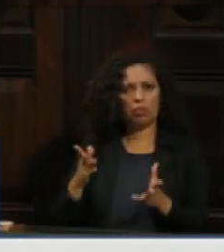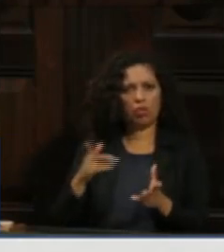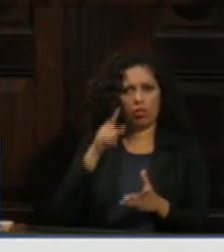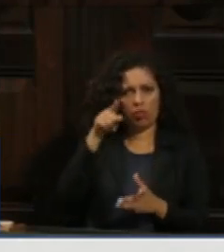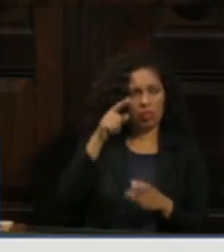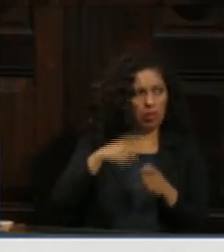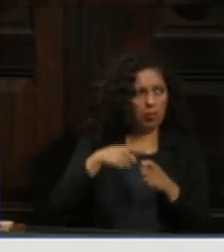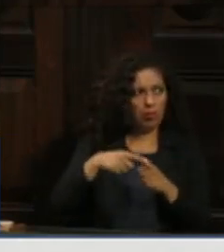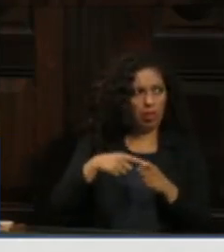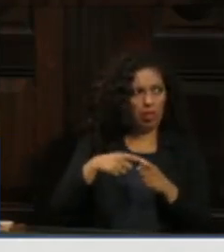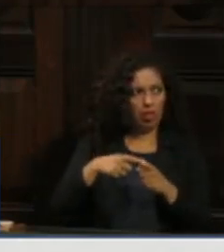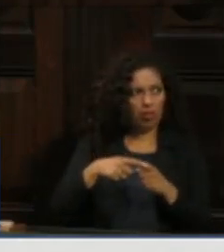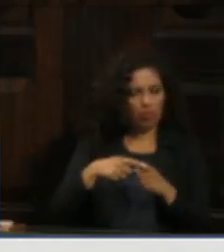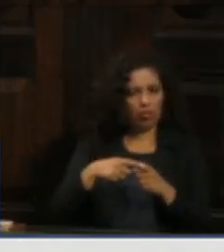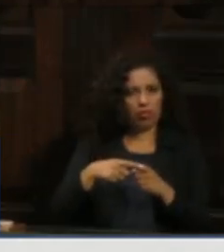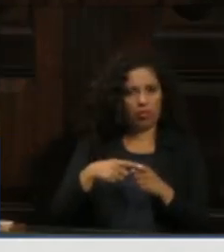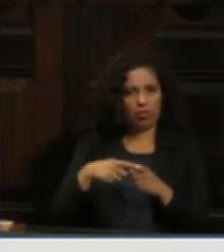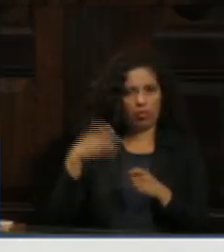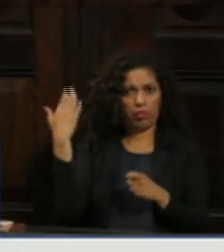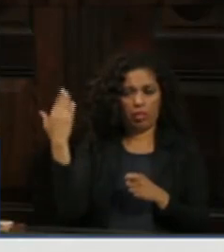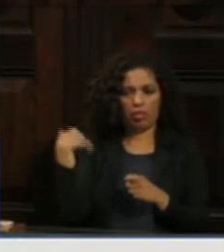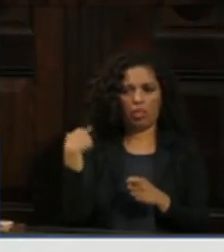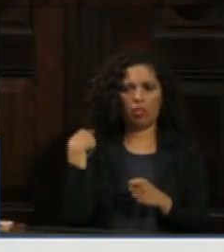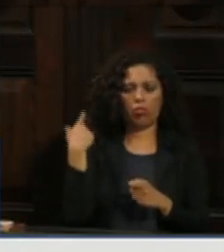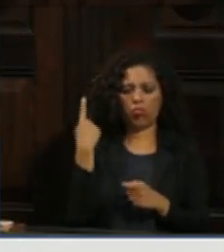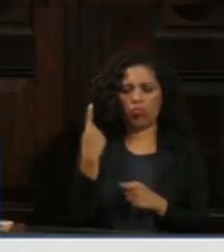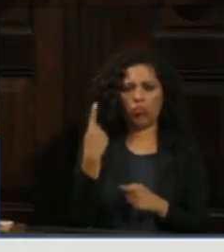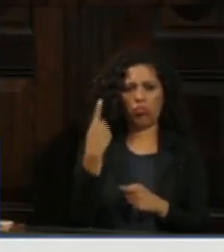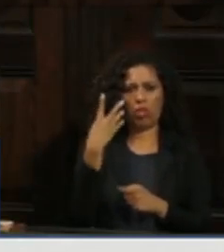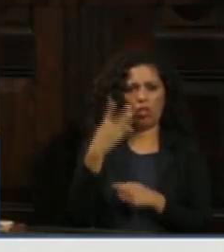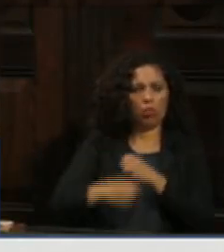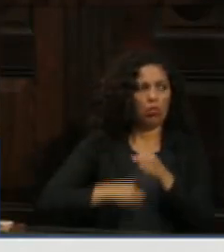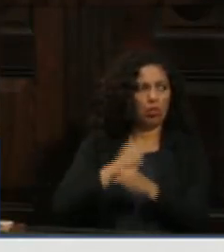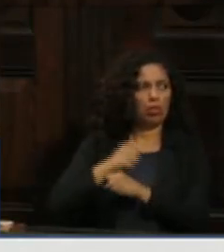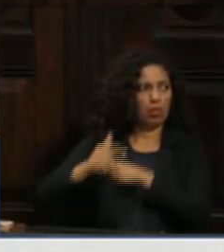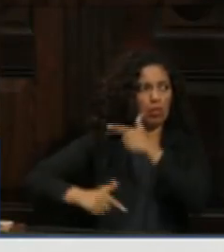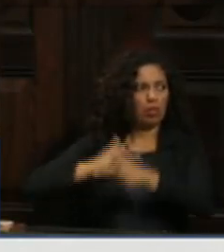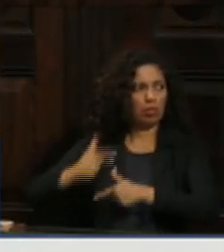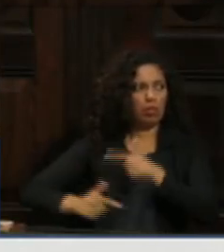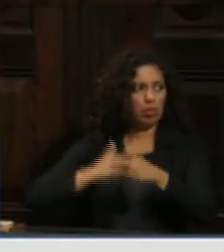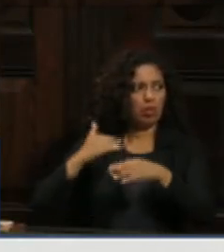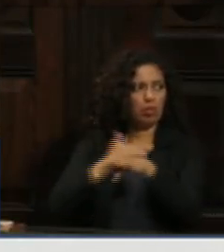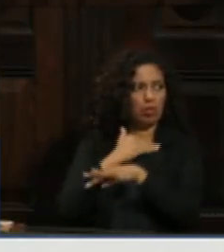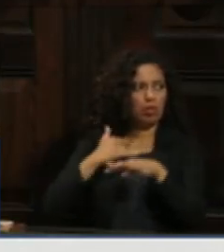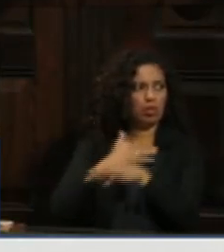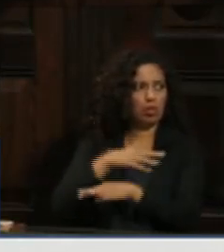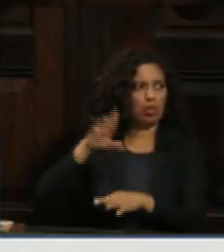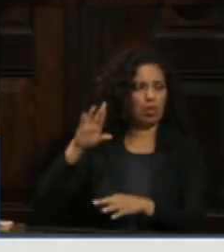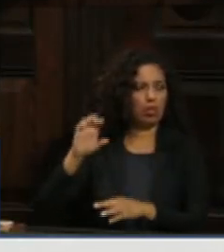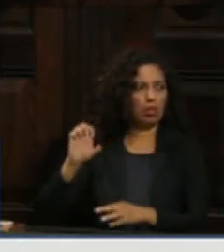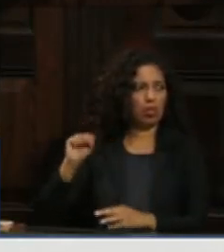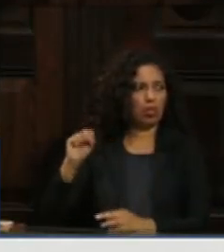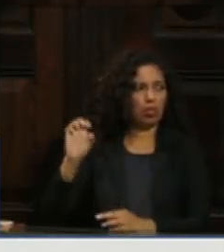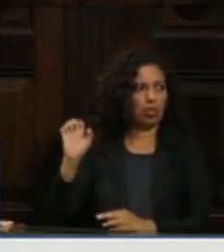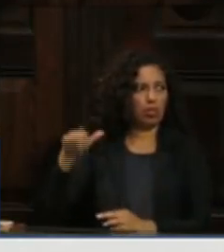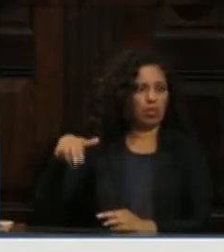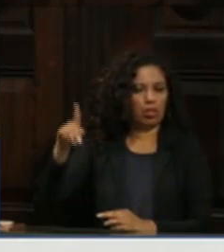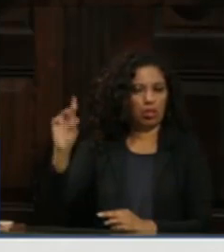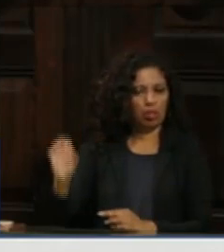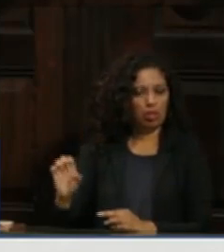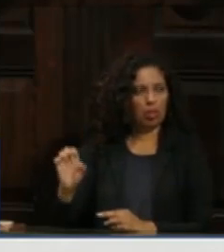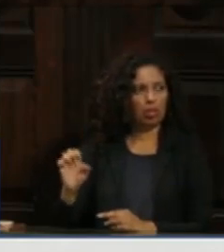encerrando um ciclo aqui na casa, e encerrando um ciclo, eu diria, de